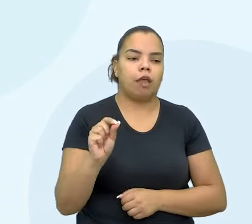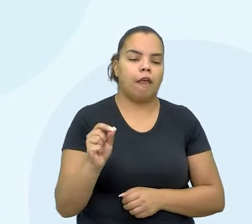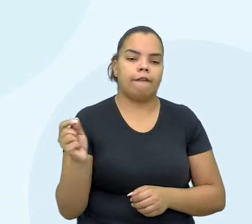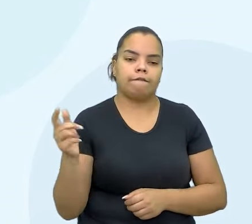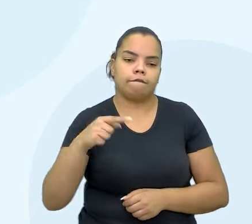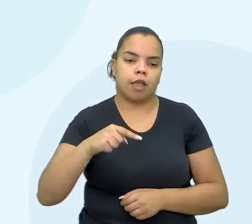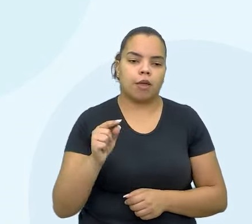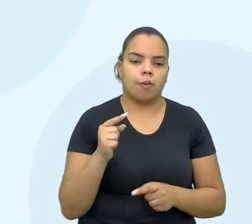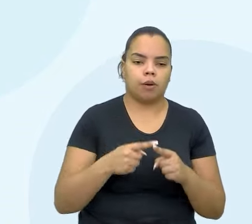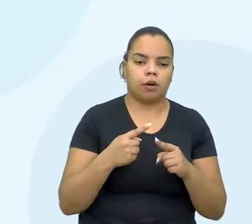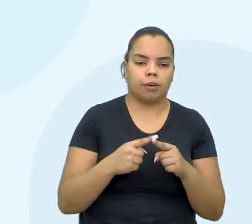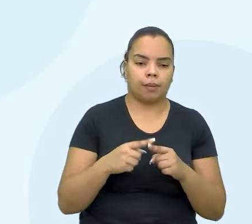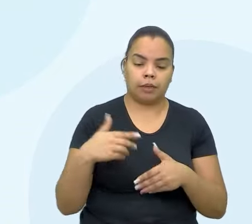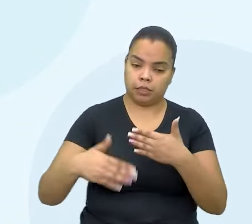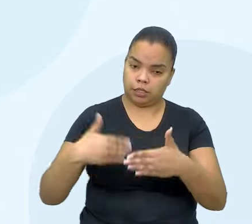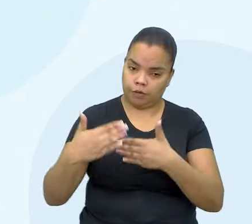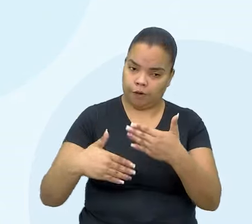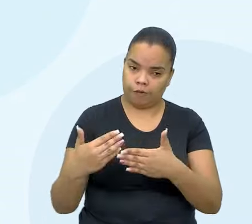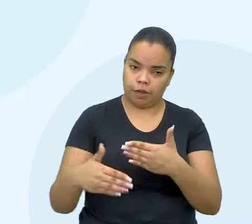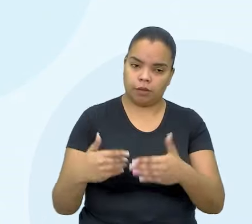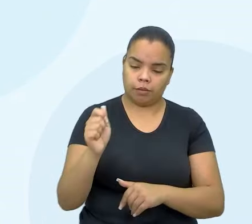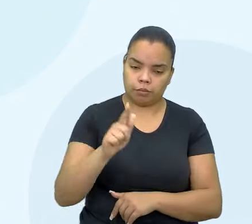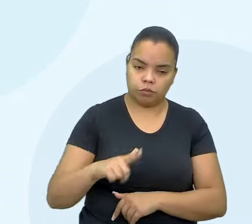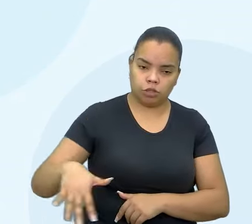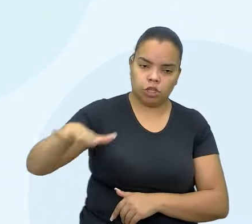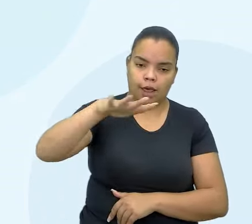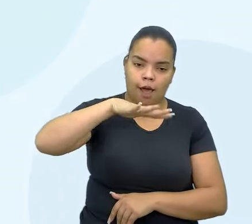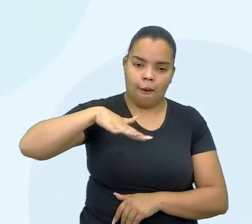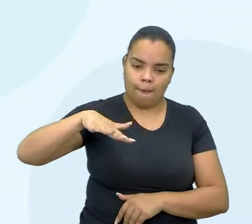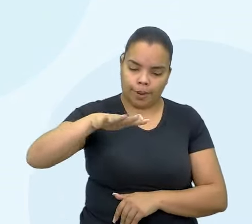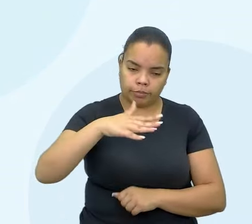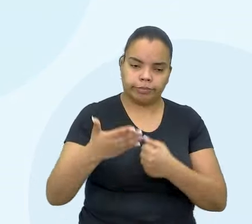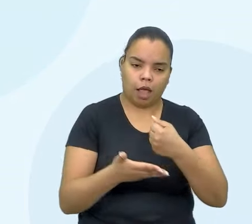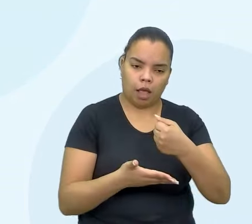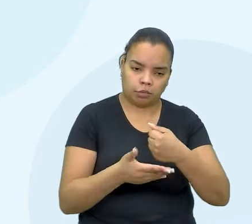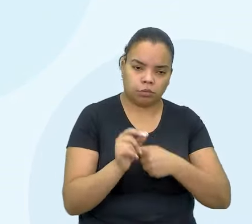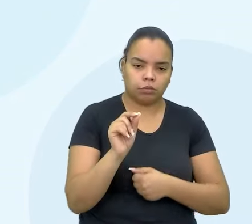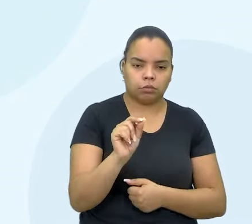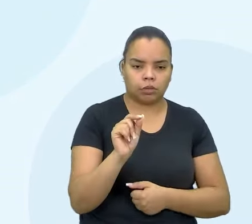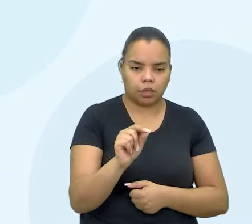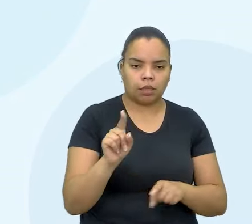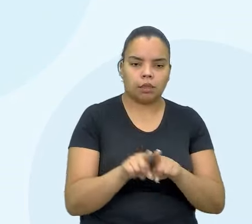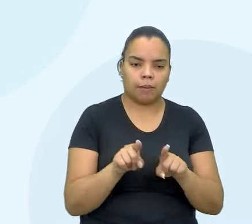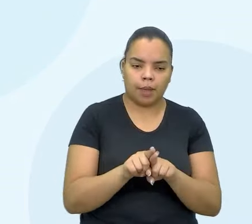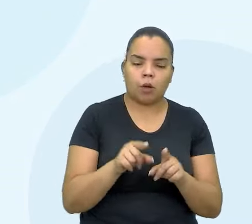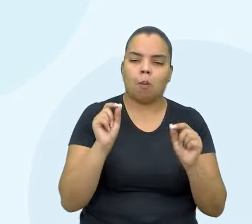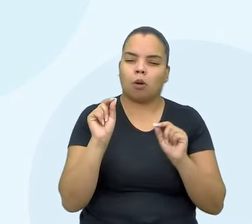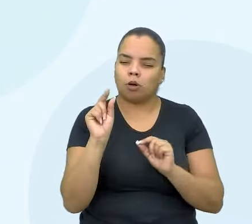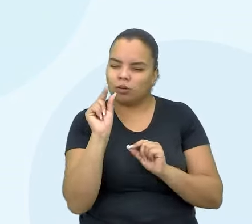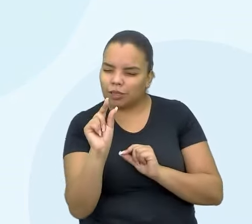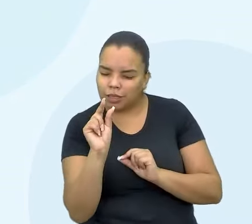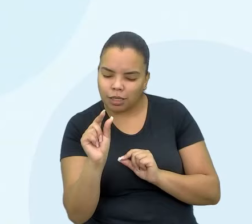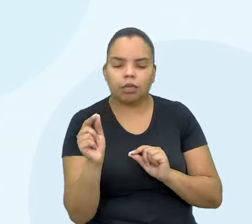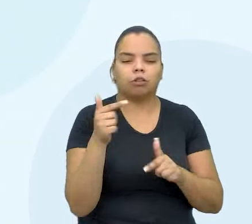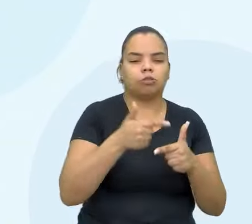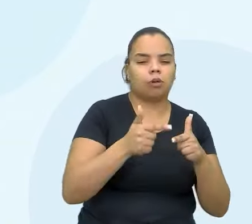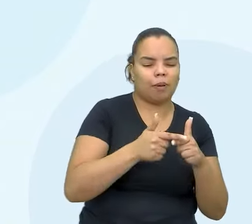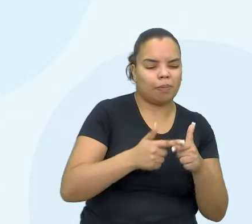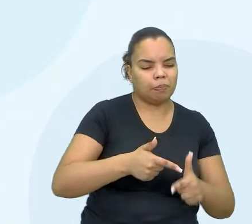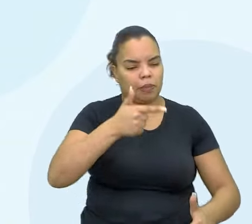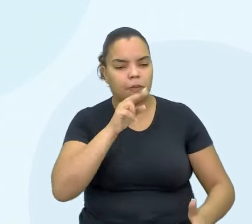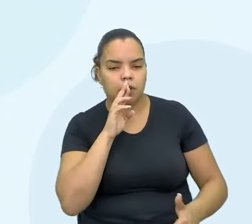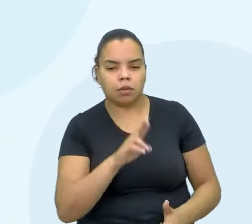Além da gente desenvolver a formação geral básica, eles vieram para trazer, entre aspas, aí, um pouco de realidade, né? Às vezes a gente...